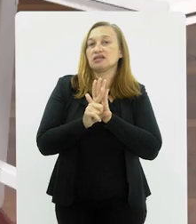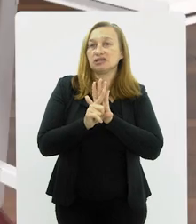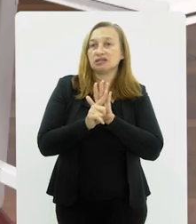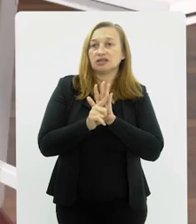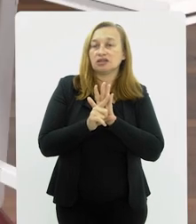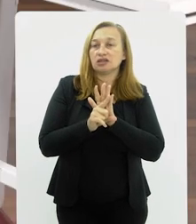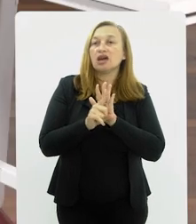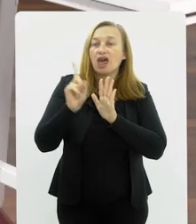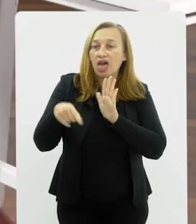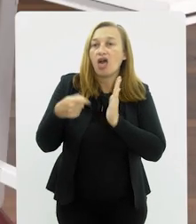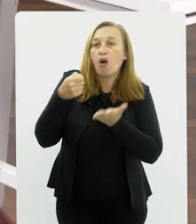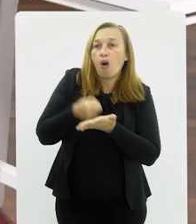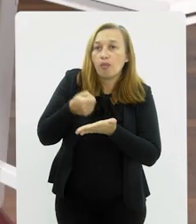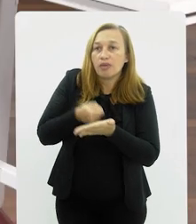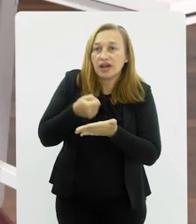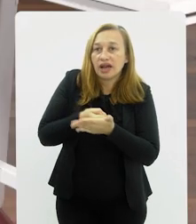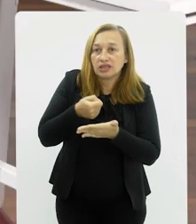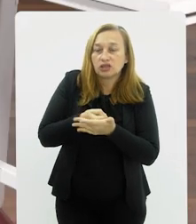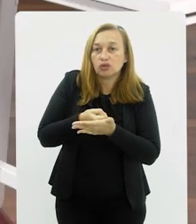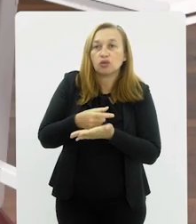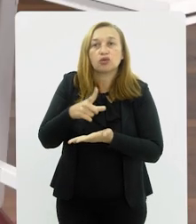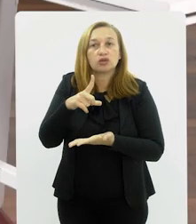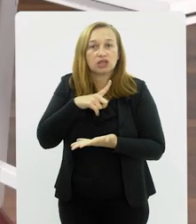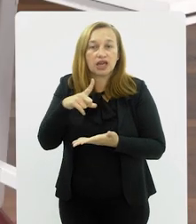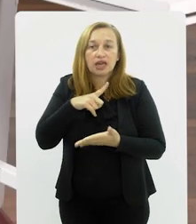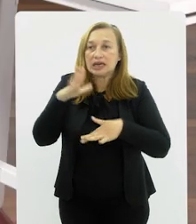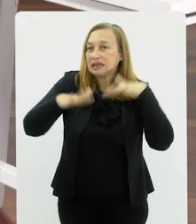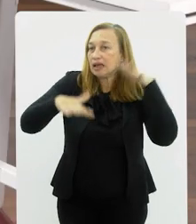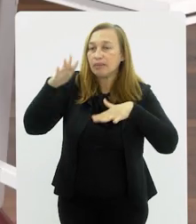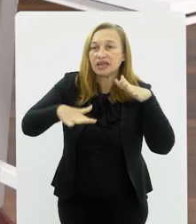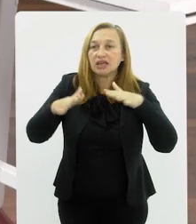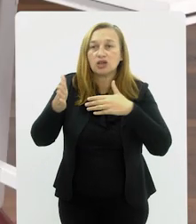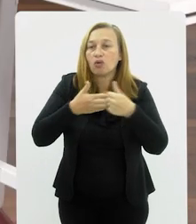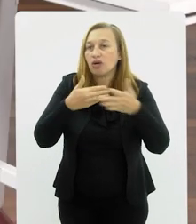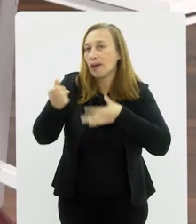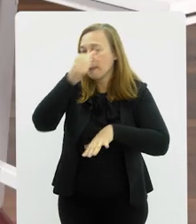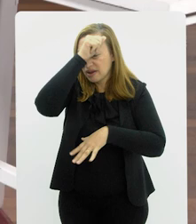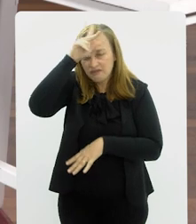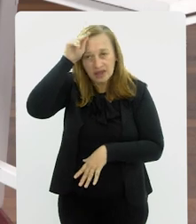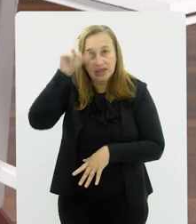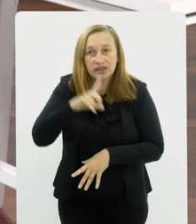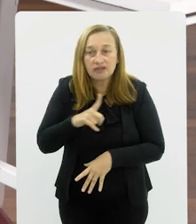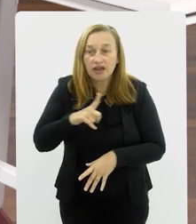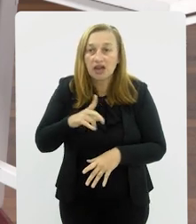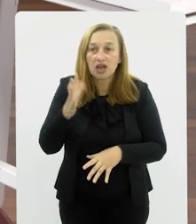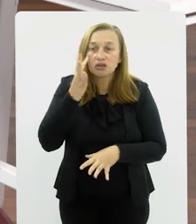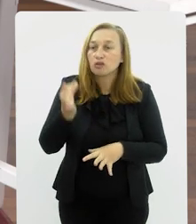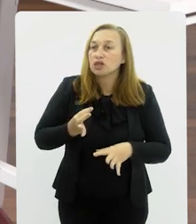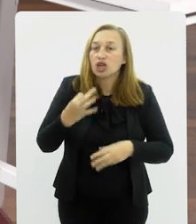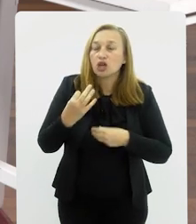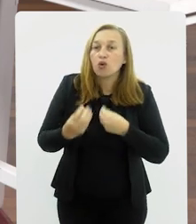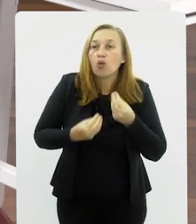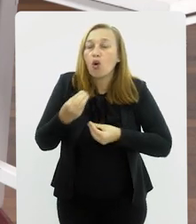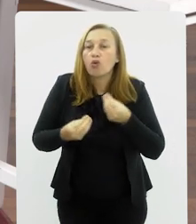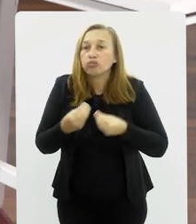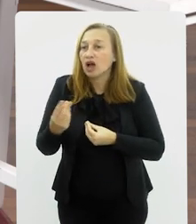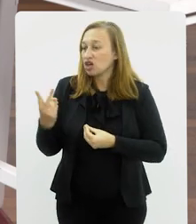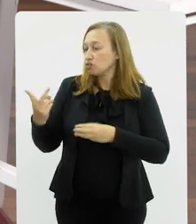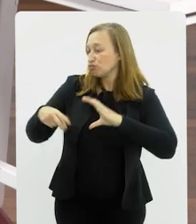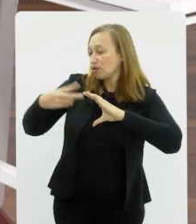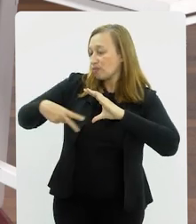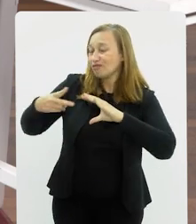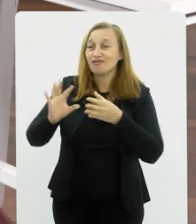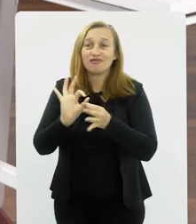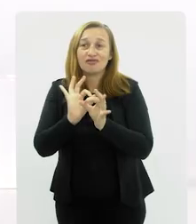Ser alguma coisa colocada assim que é obrigatório ter a subvenção independente de quem vinha. Eu não consigo entender como nenhuma das duas câmaras fizeram isso até hoje,